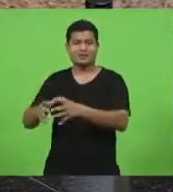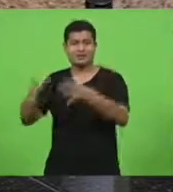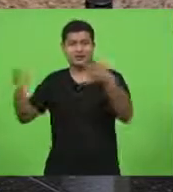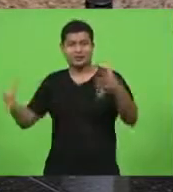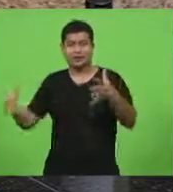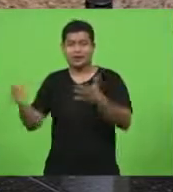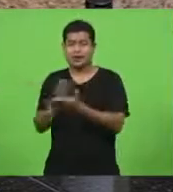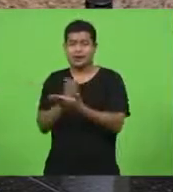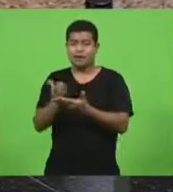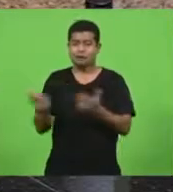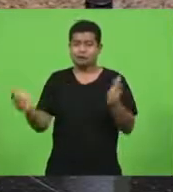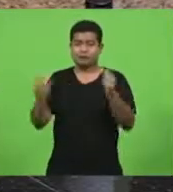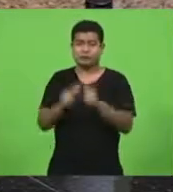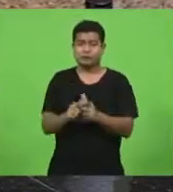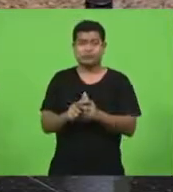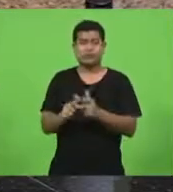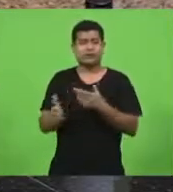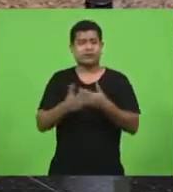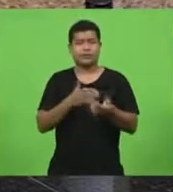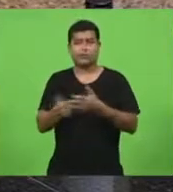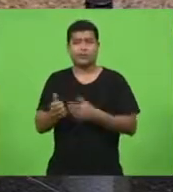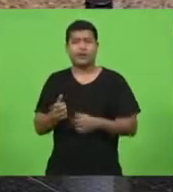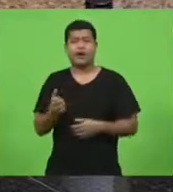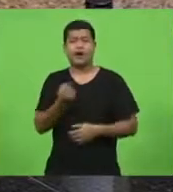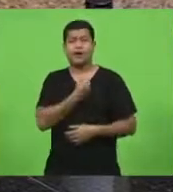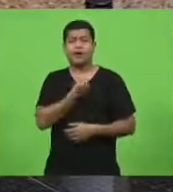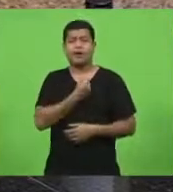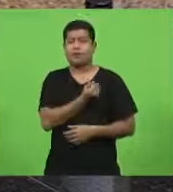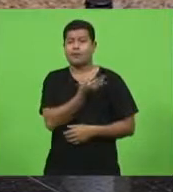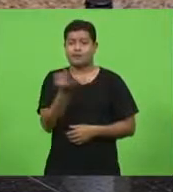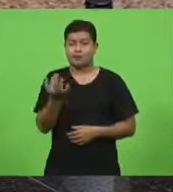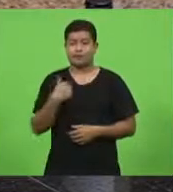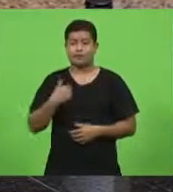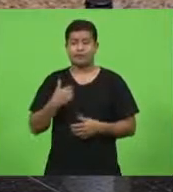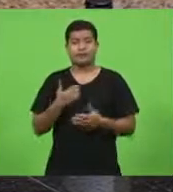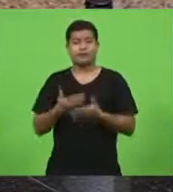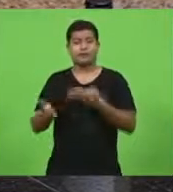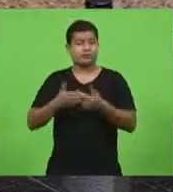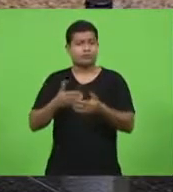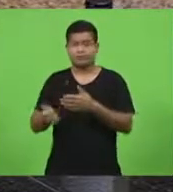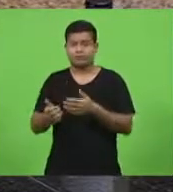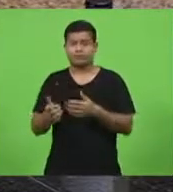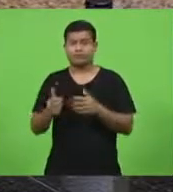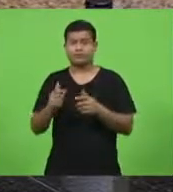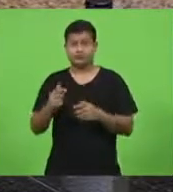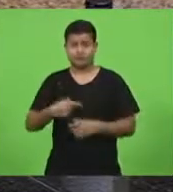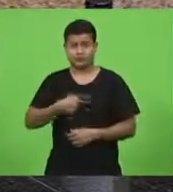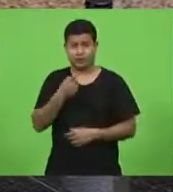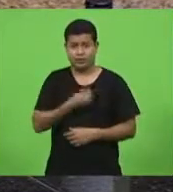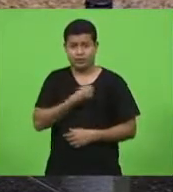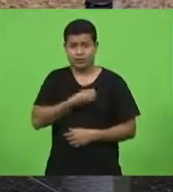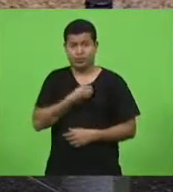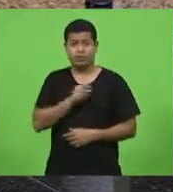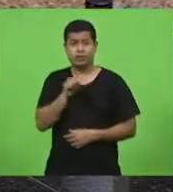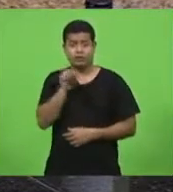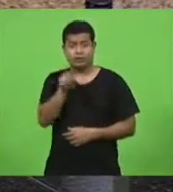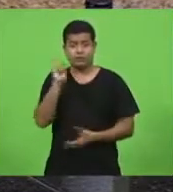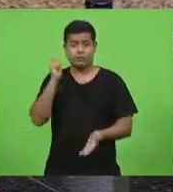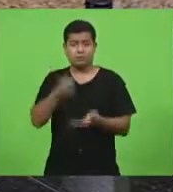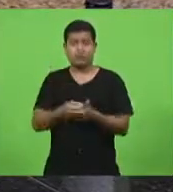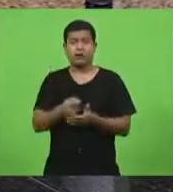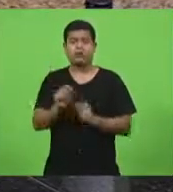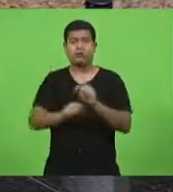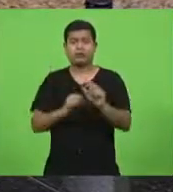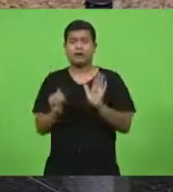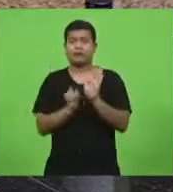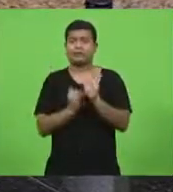pouco importa, porque todos eles, independente do tamanho do município, independente de onde você mora, você paga os seus impostos, o